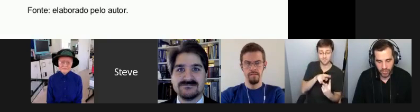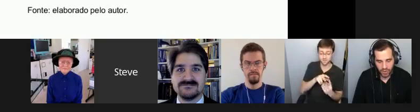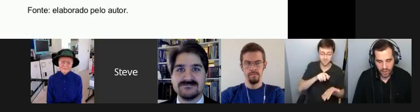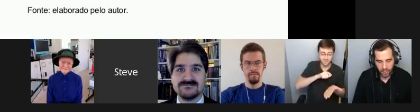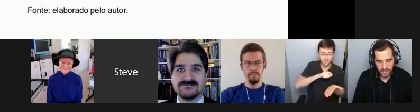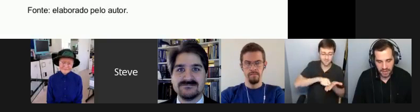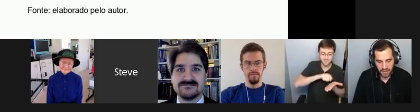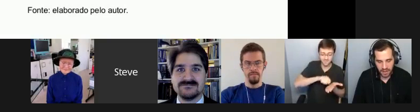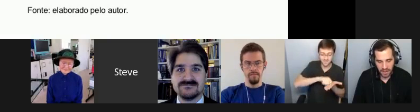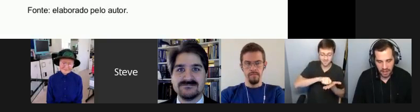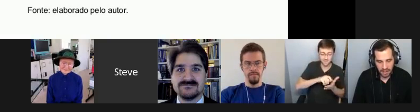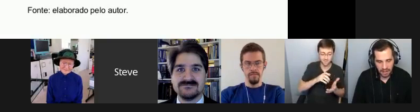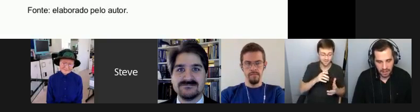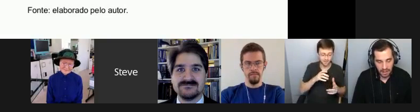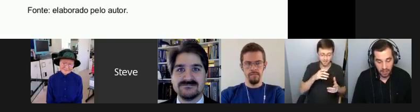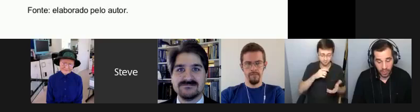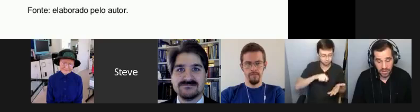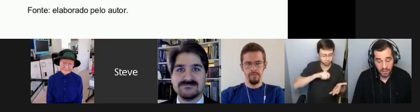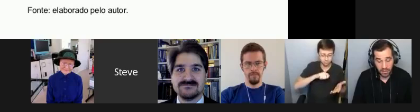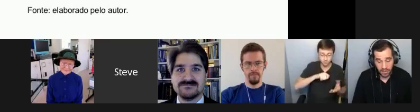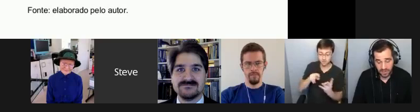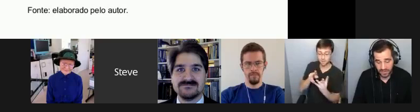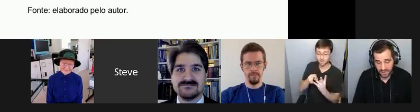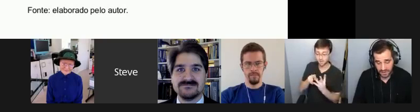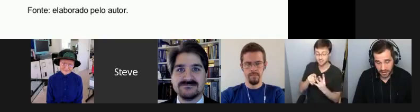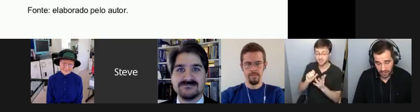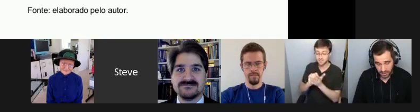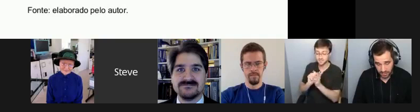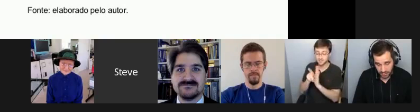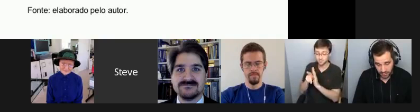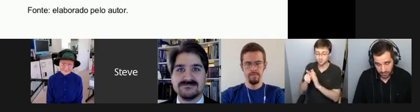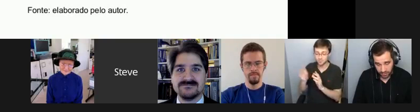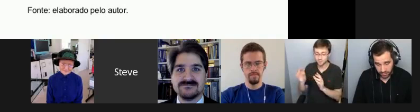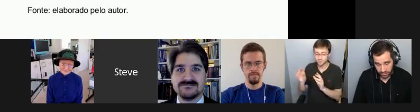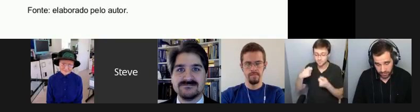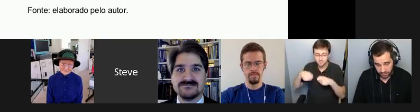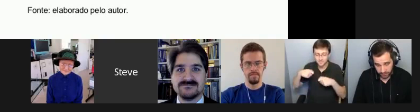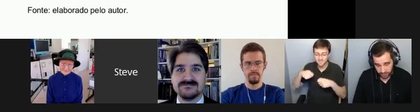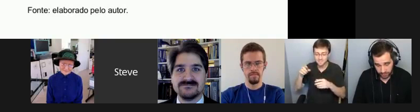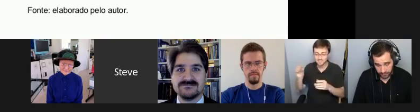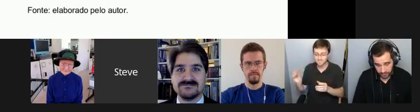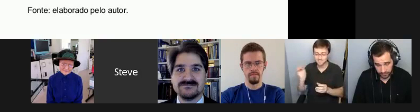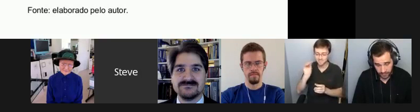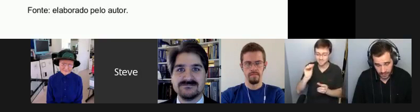O último sujeito de pesquisa demorou 5 horas para fazer.